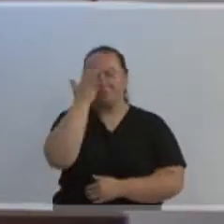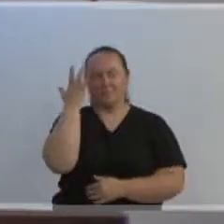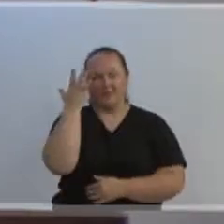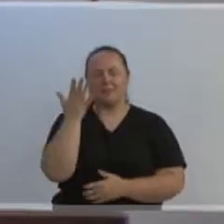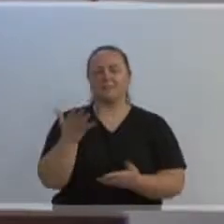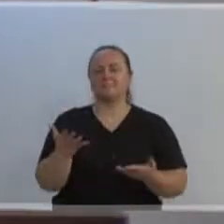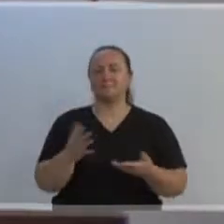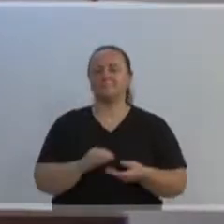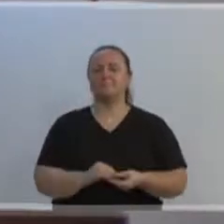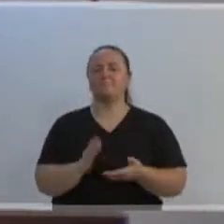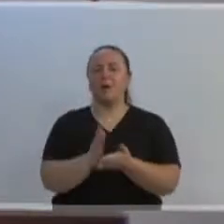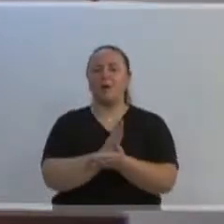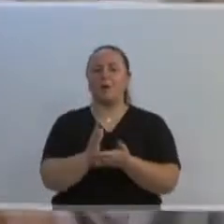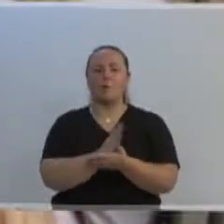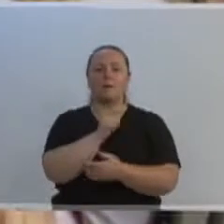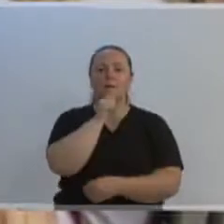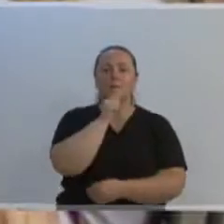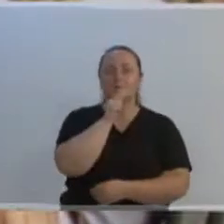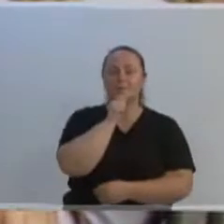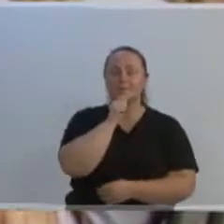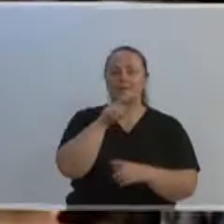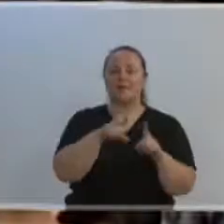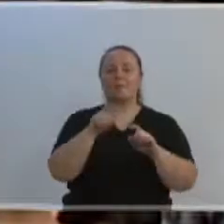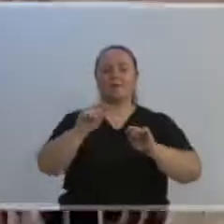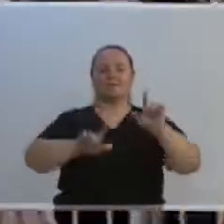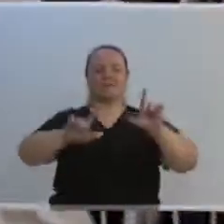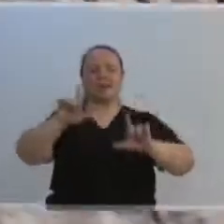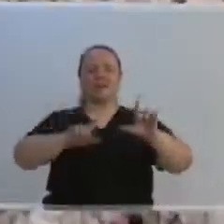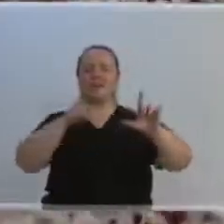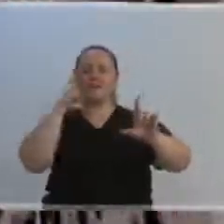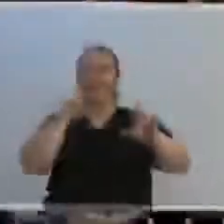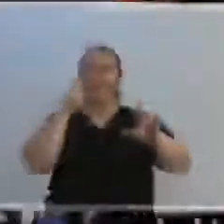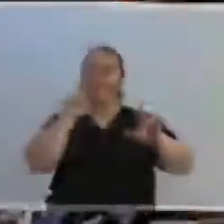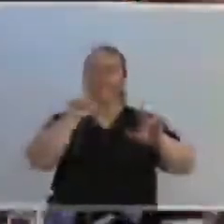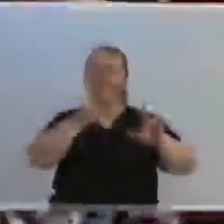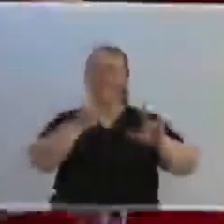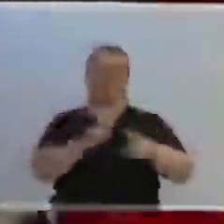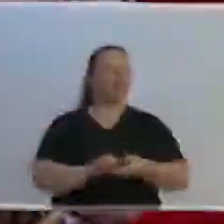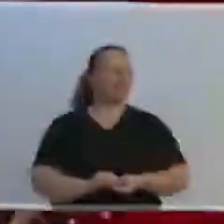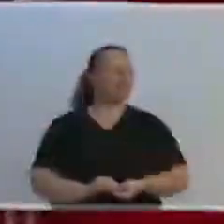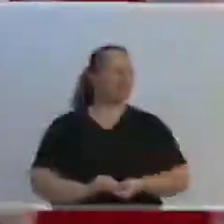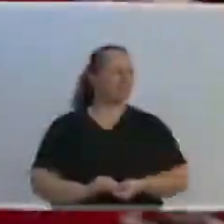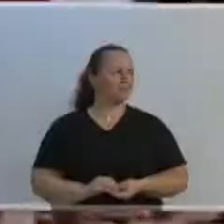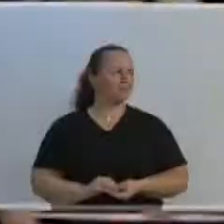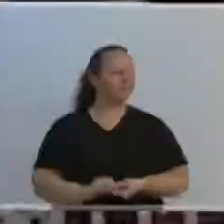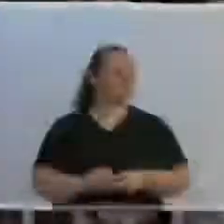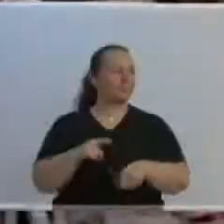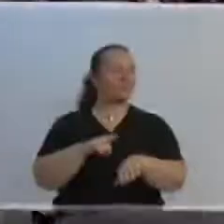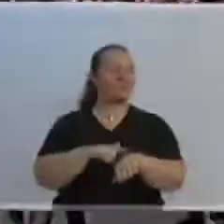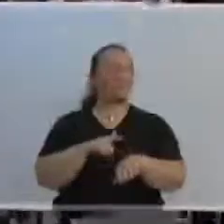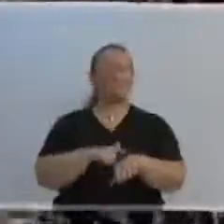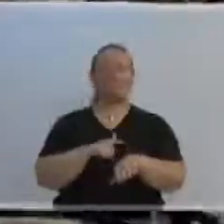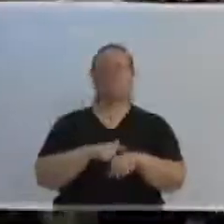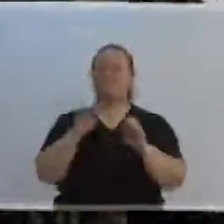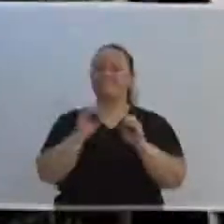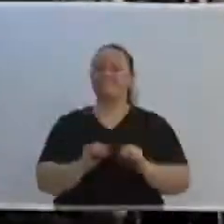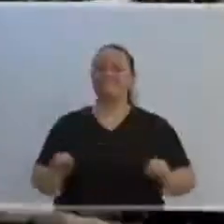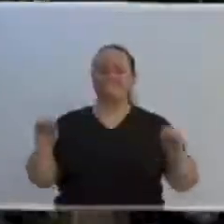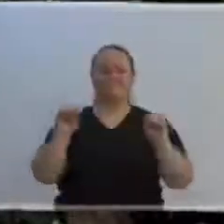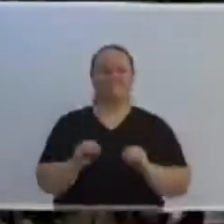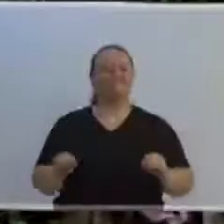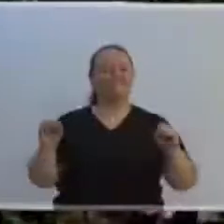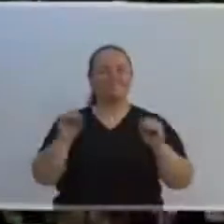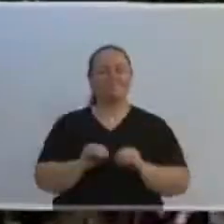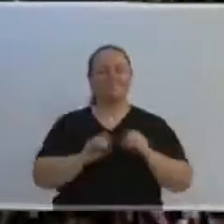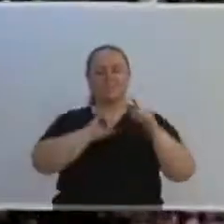estar a assistir em casa este momento mágico que existe para com a nossa tradição parabéns a